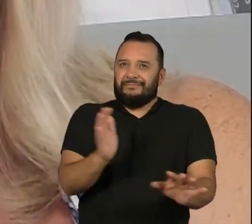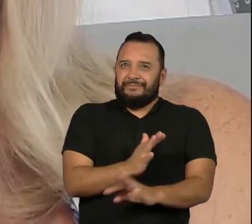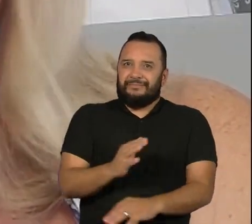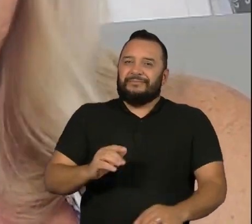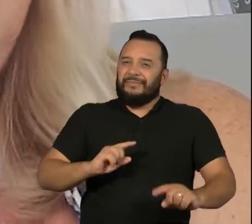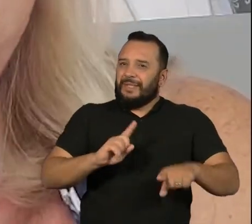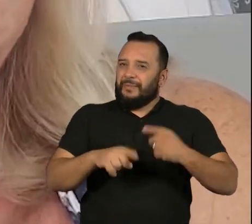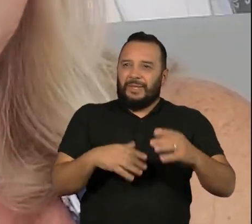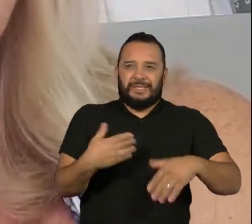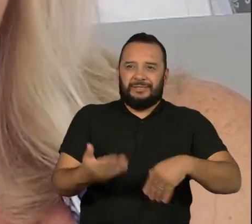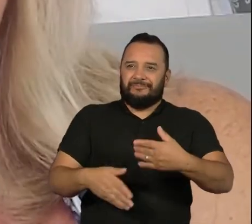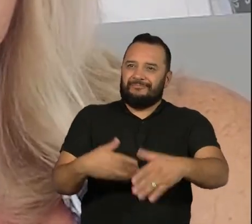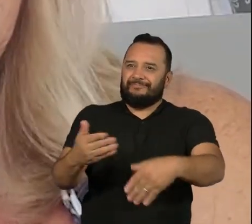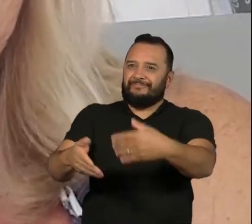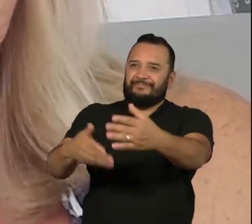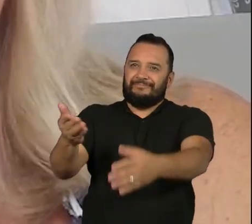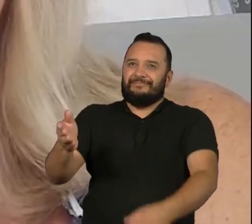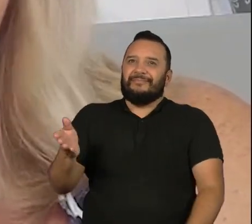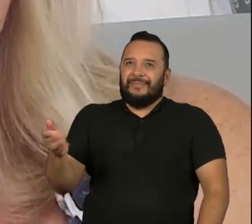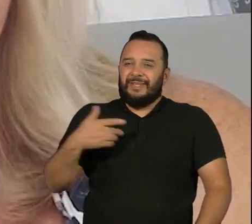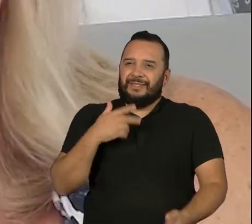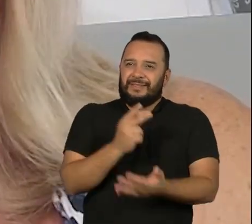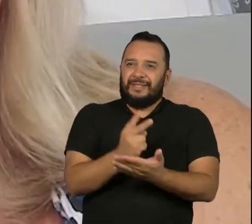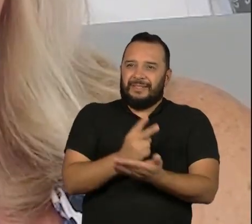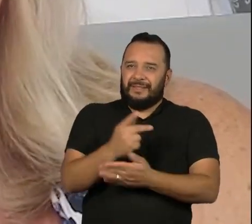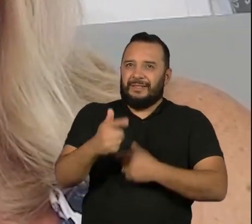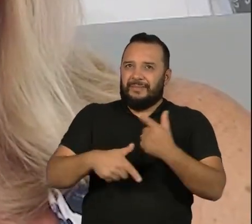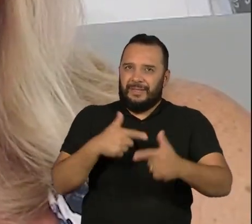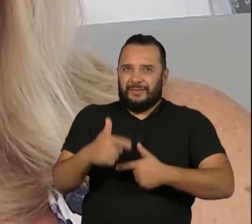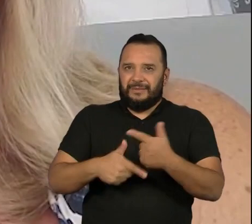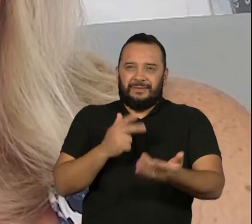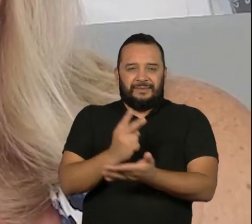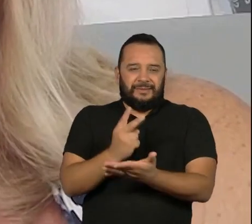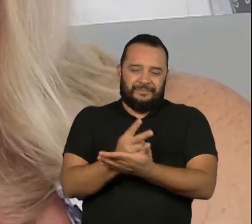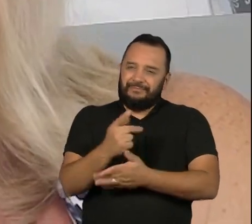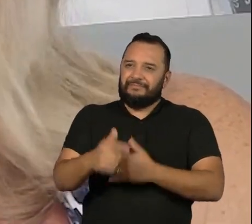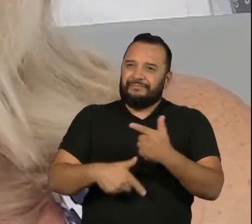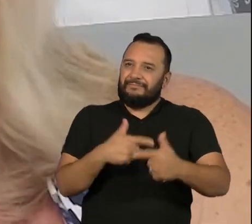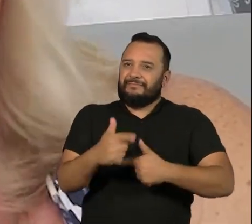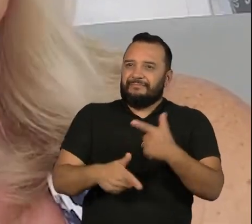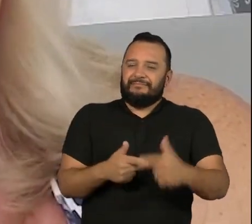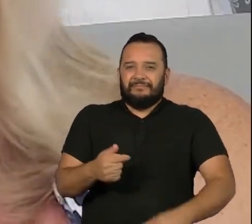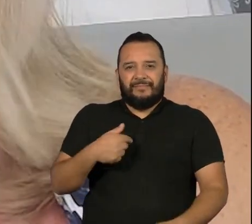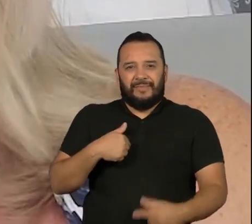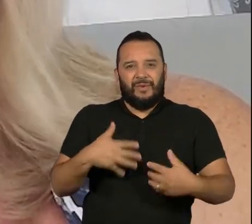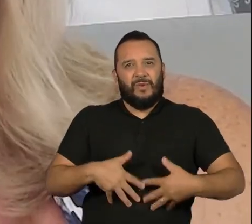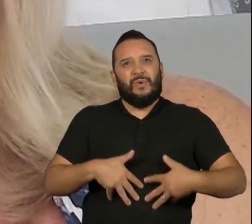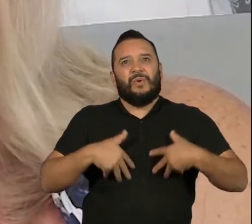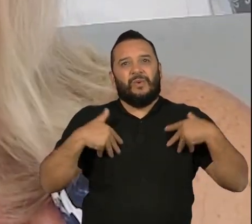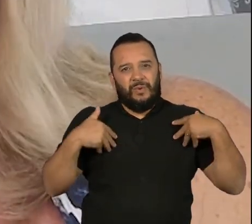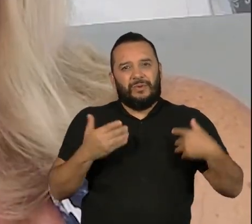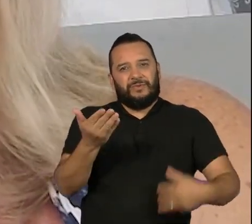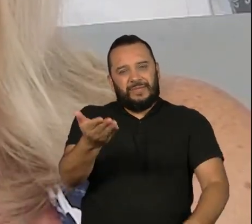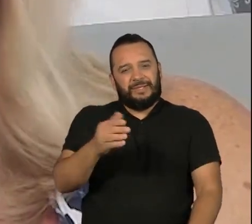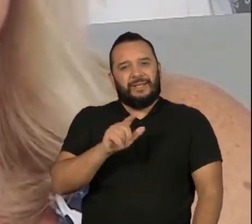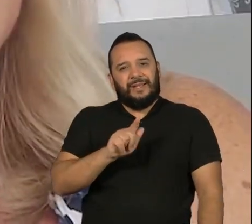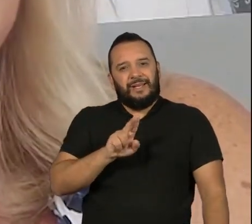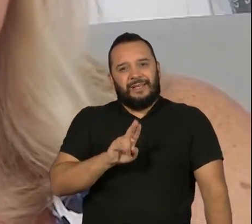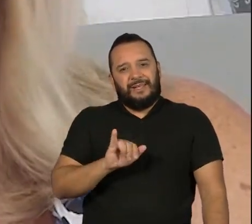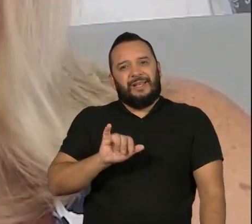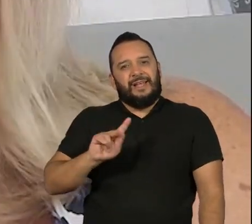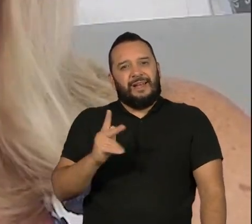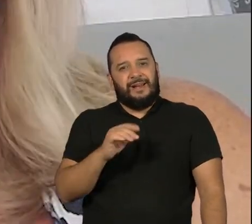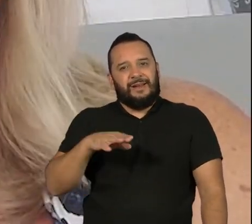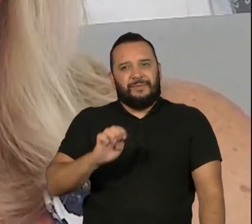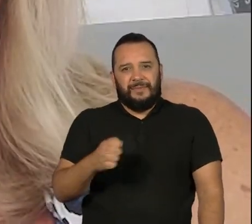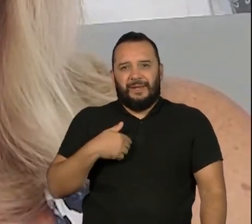Daí em diante ele sempre trabalhando, sempre trabalhando. Eu tenho muito orgulho de você, Guilherme,